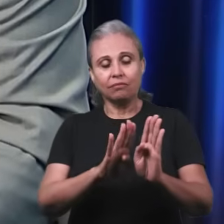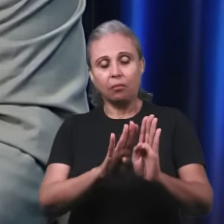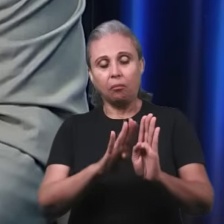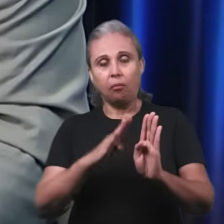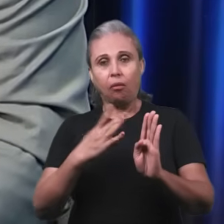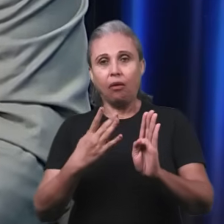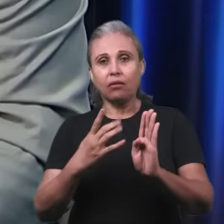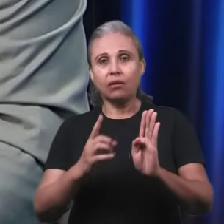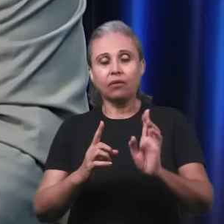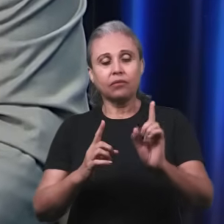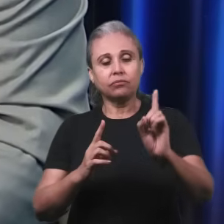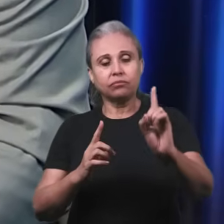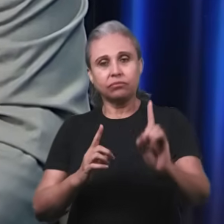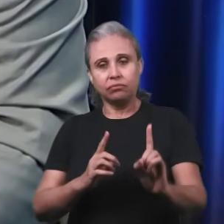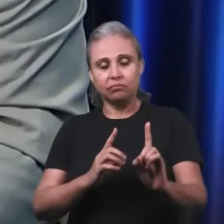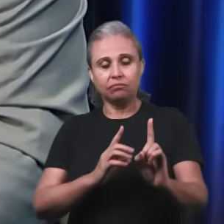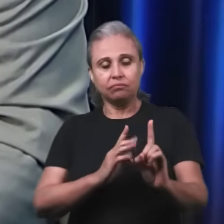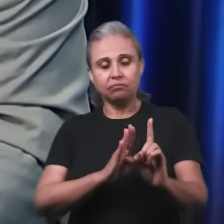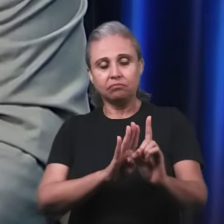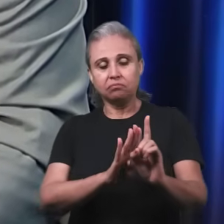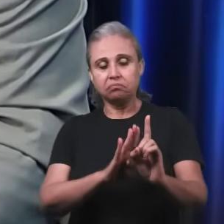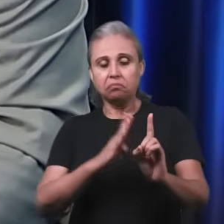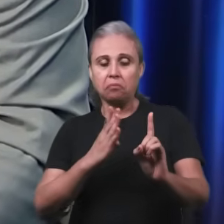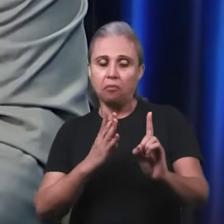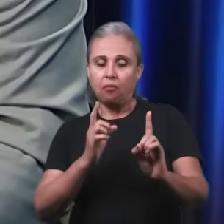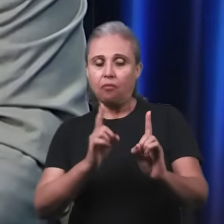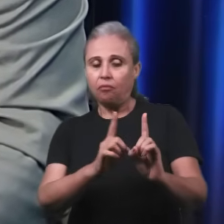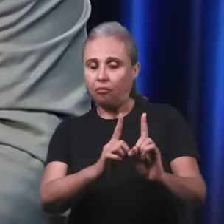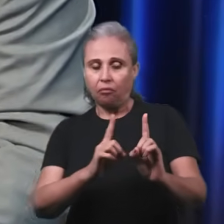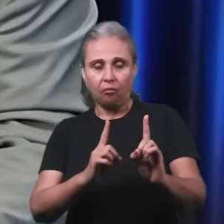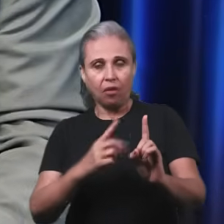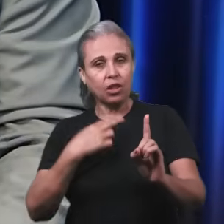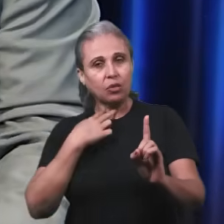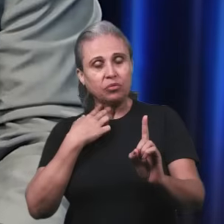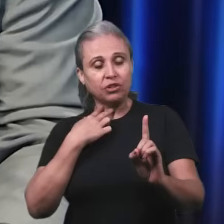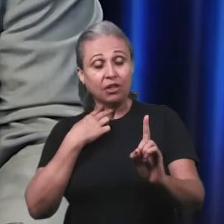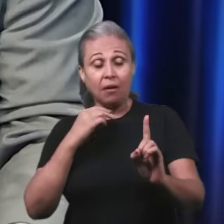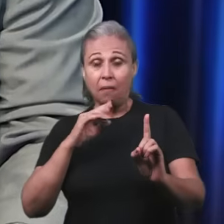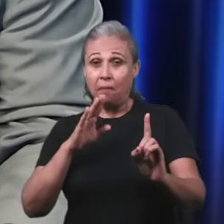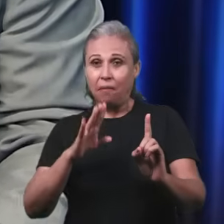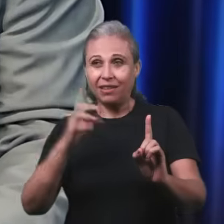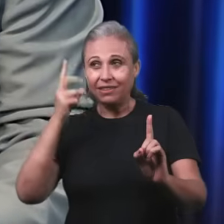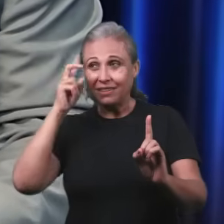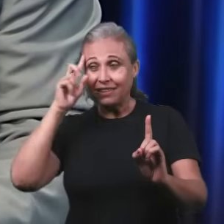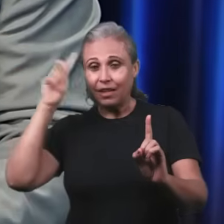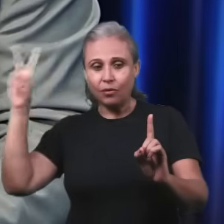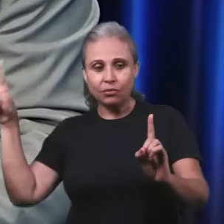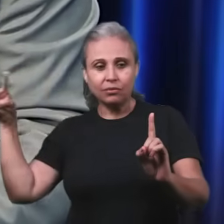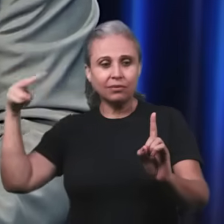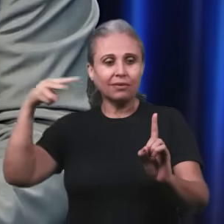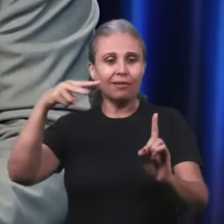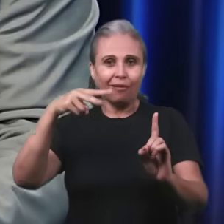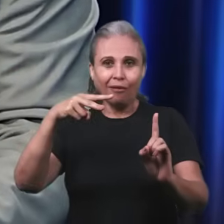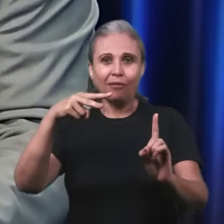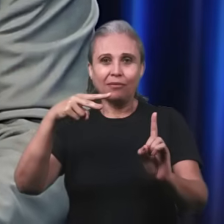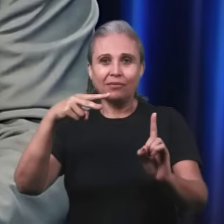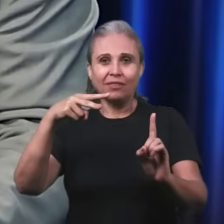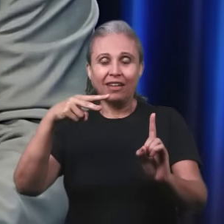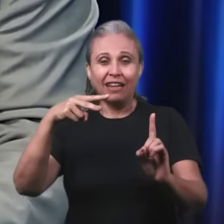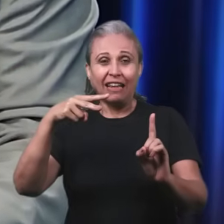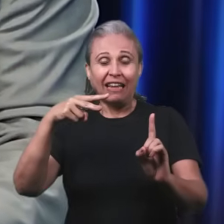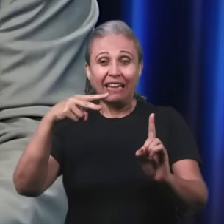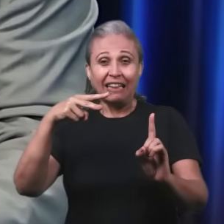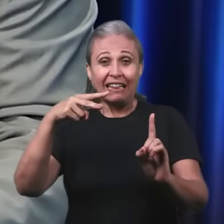isso. Isso eu creio que é o fundamental para nós aqui. Glória a Jesus. É entendermos que Deus não faz acepção